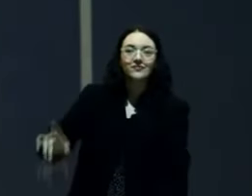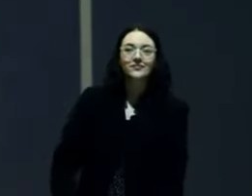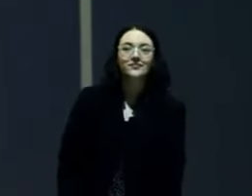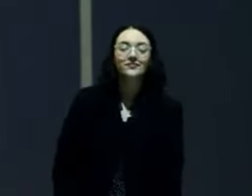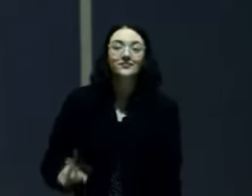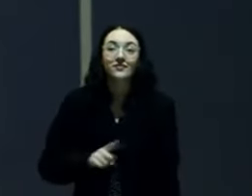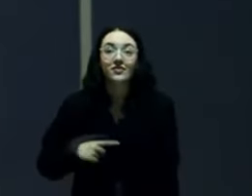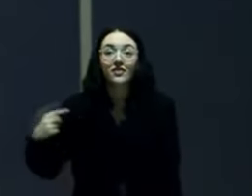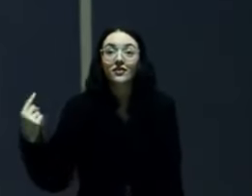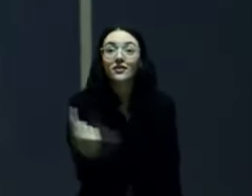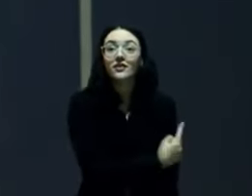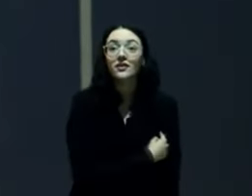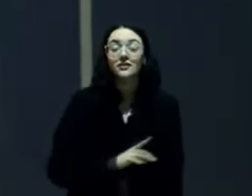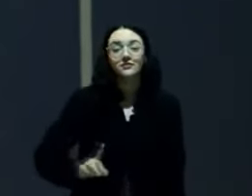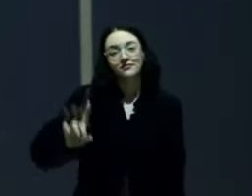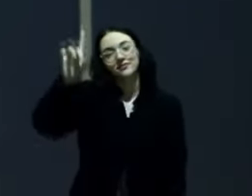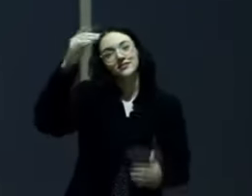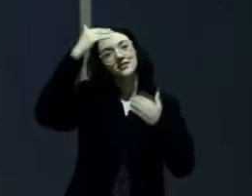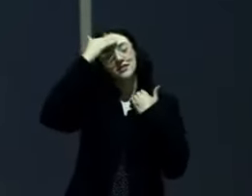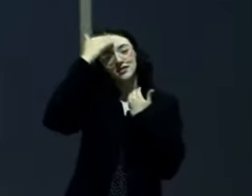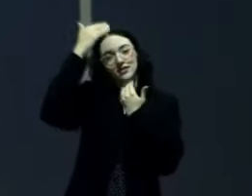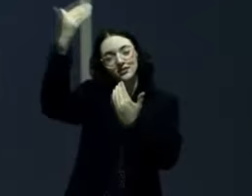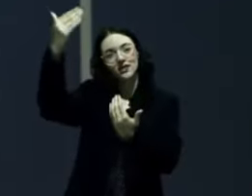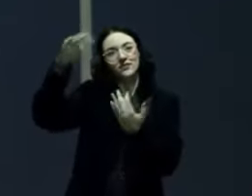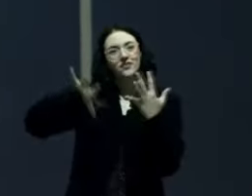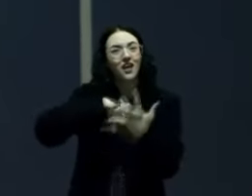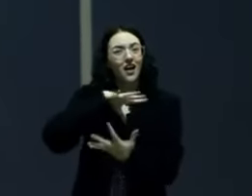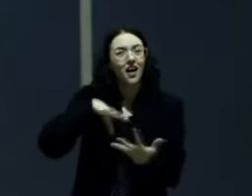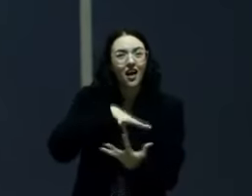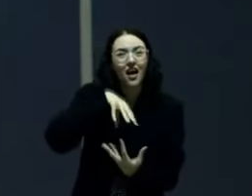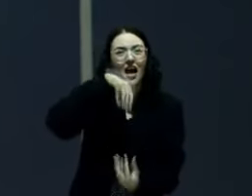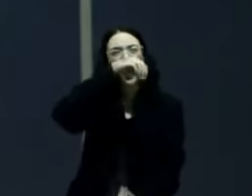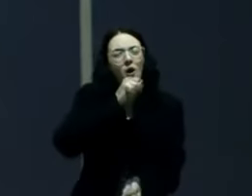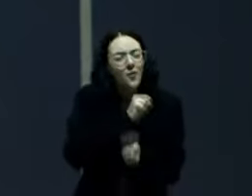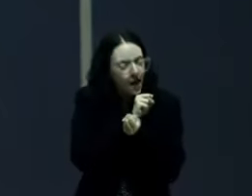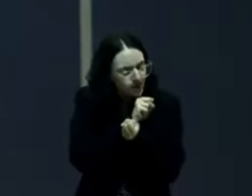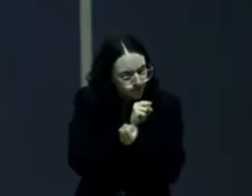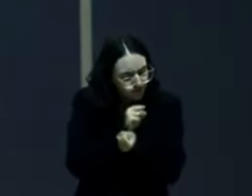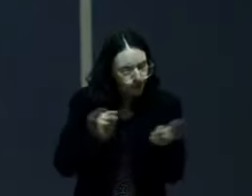nós agradecemos pelo resgate da nossa alma.